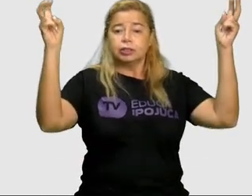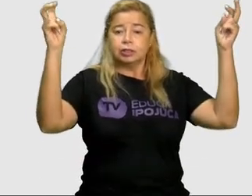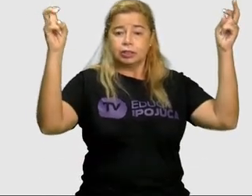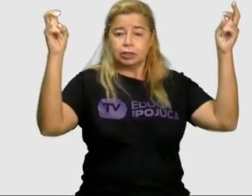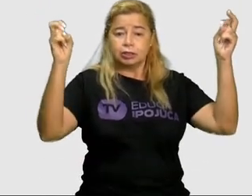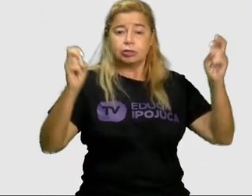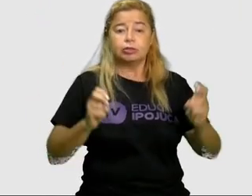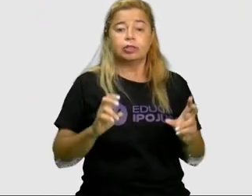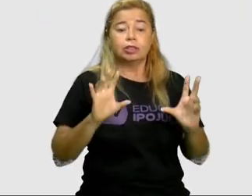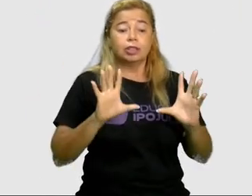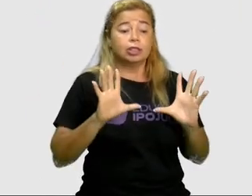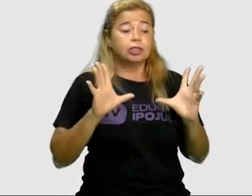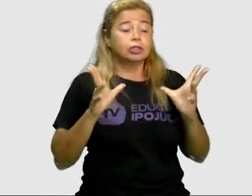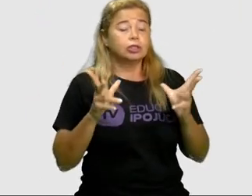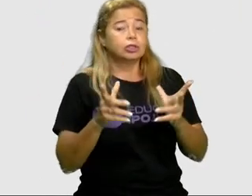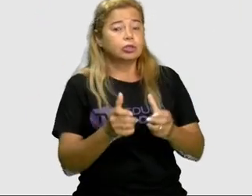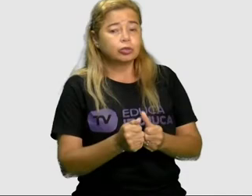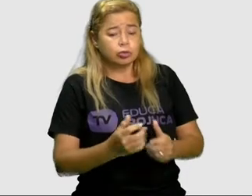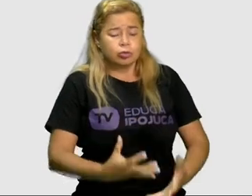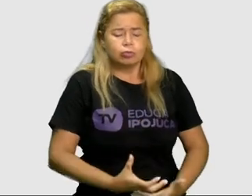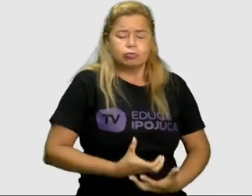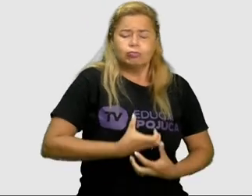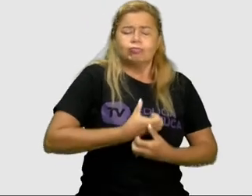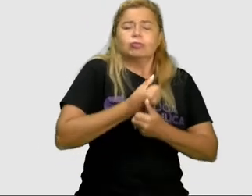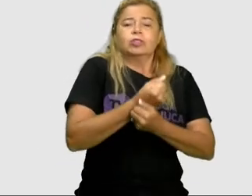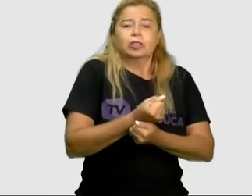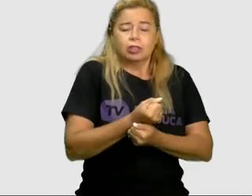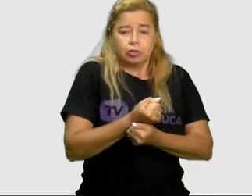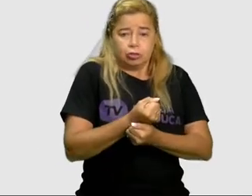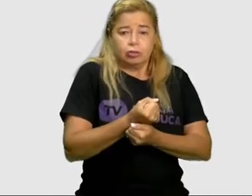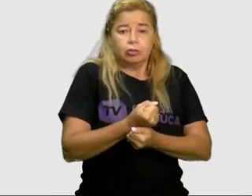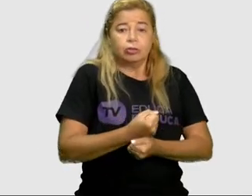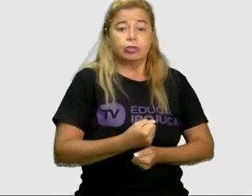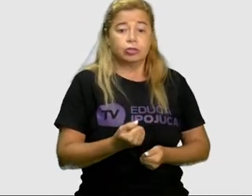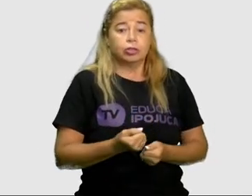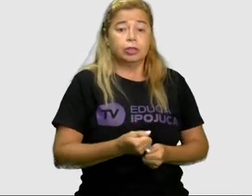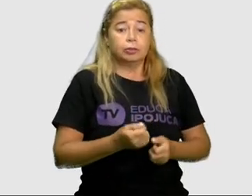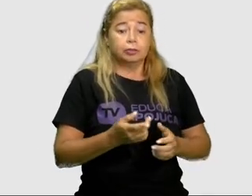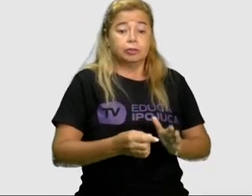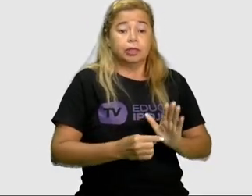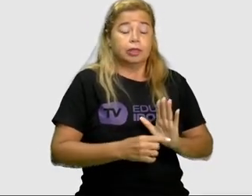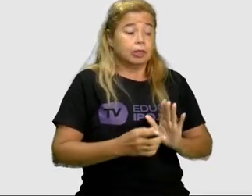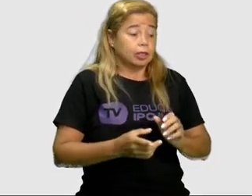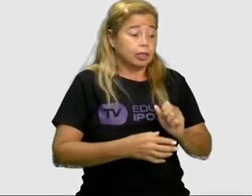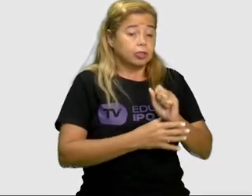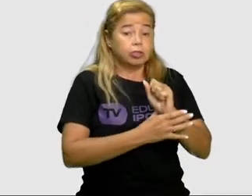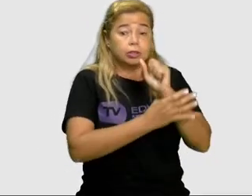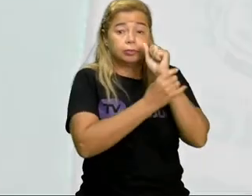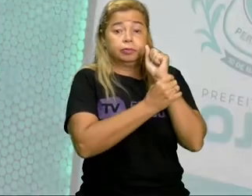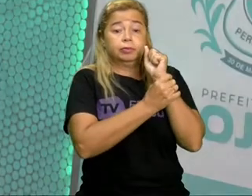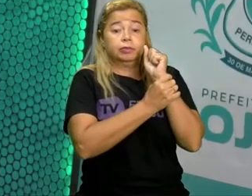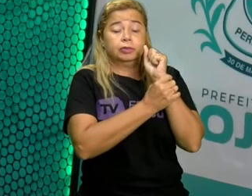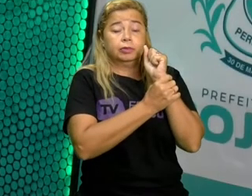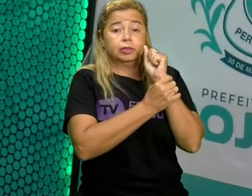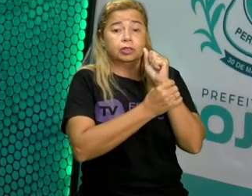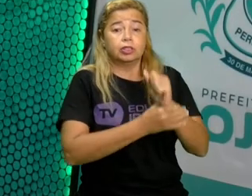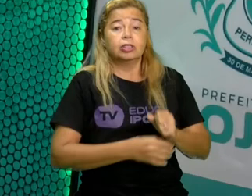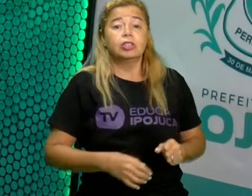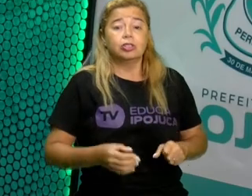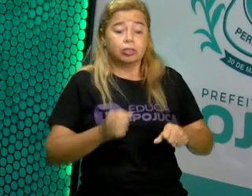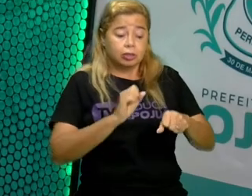cuidados para combater o Corona Billy tá o coronavírus ir